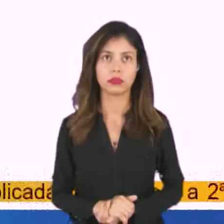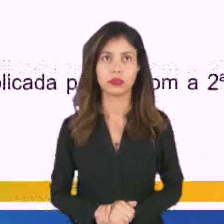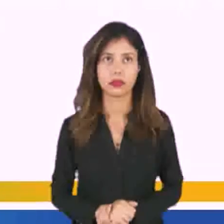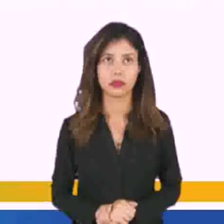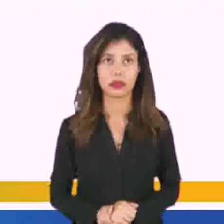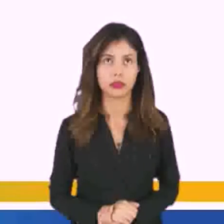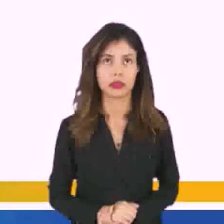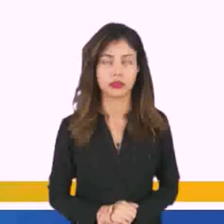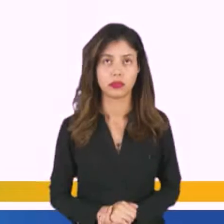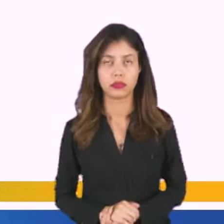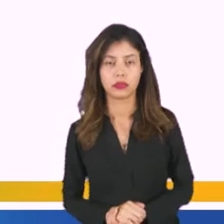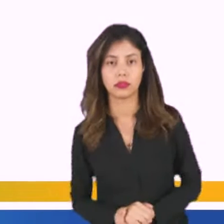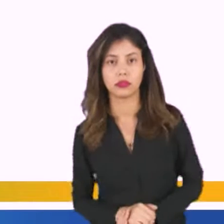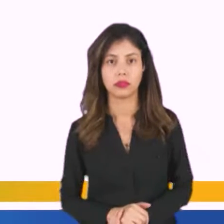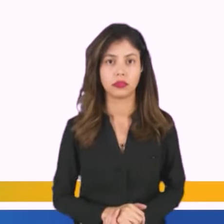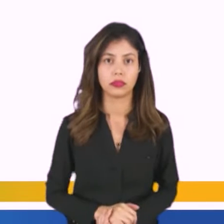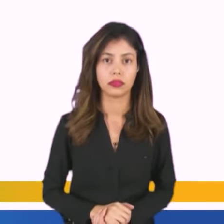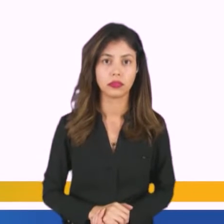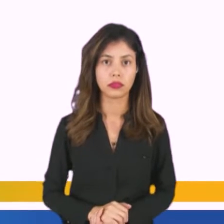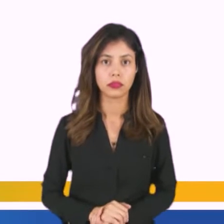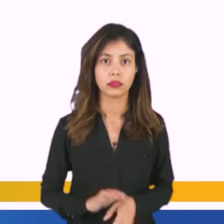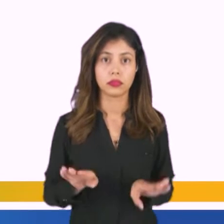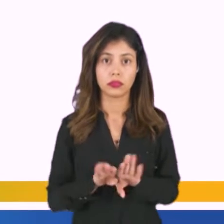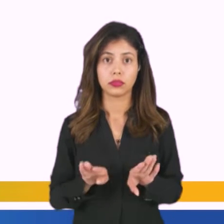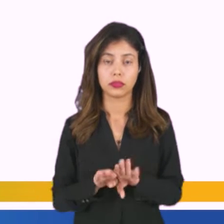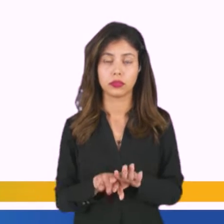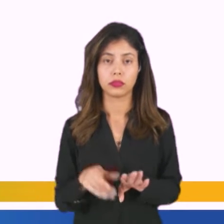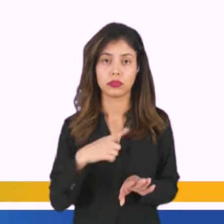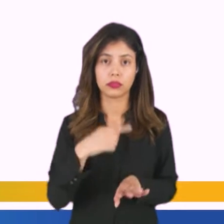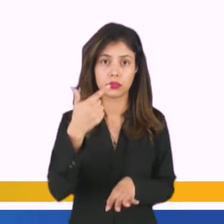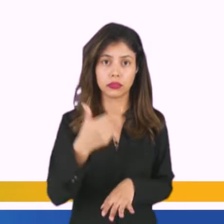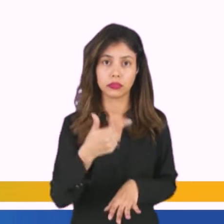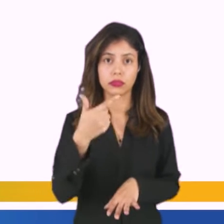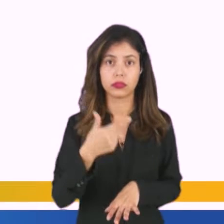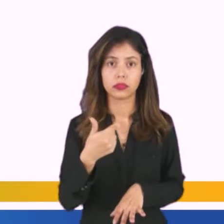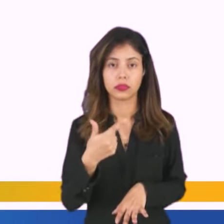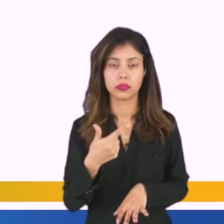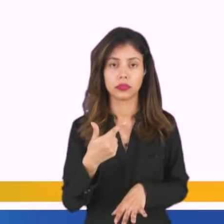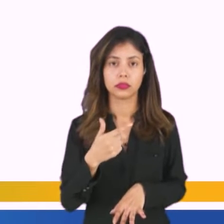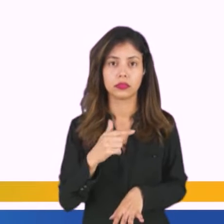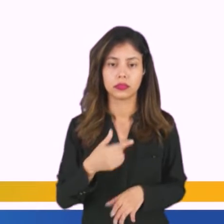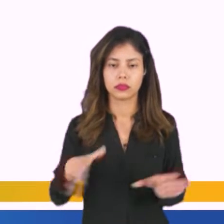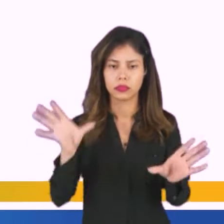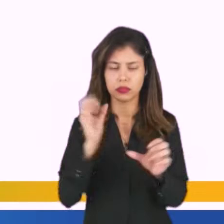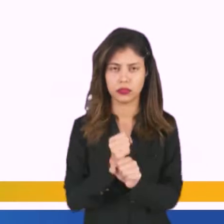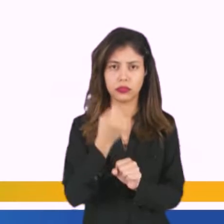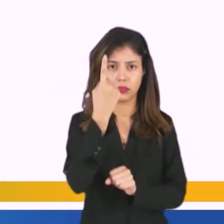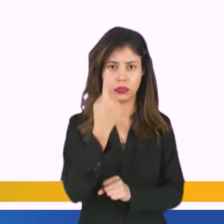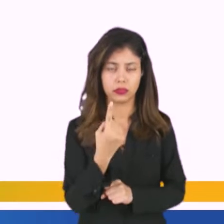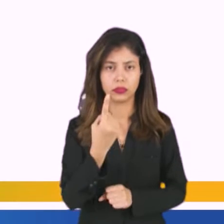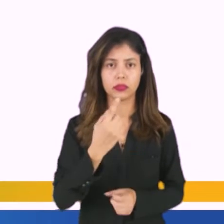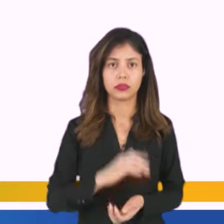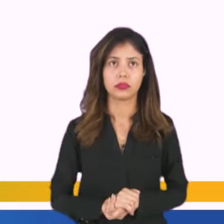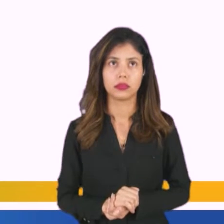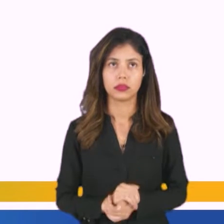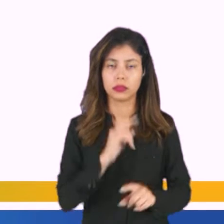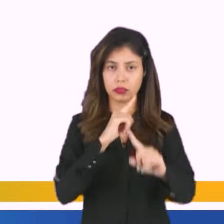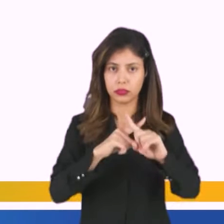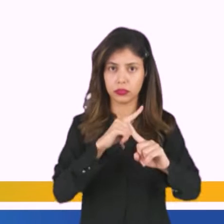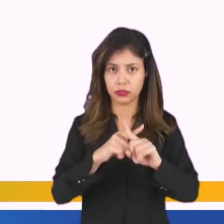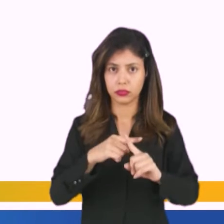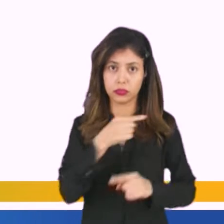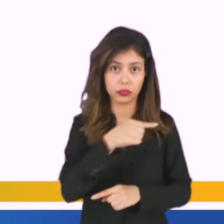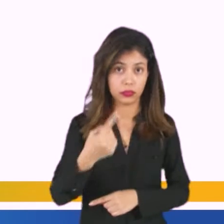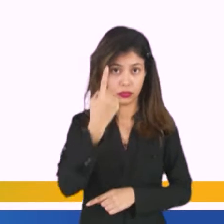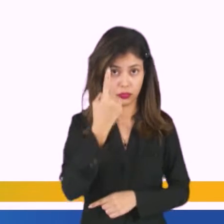bem? Trocamos também a segunda equação pela soma da primeira equação,